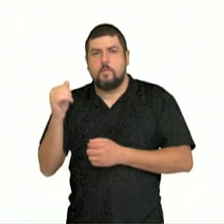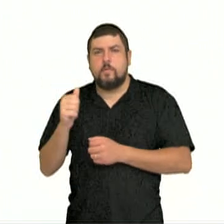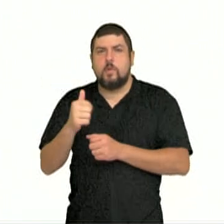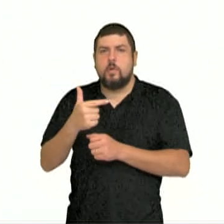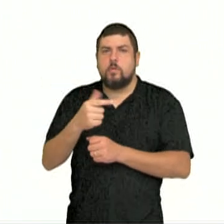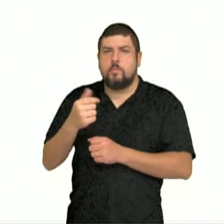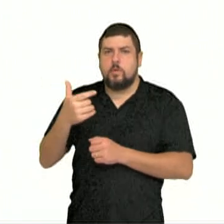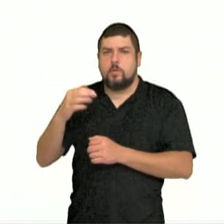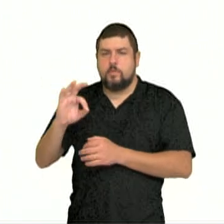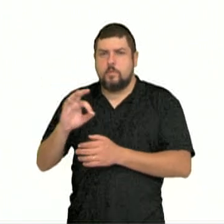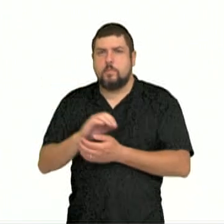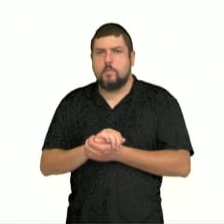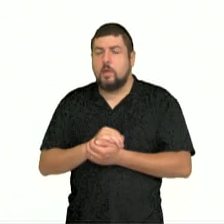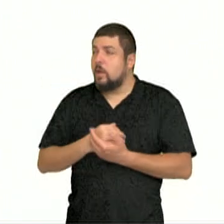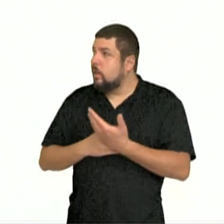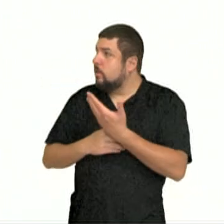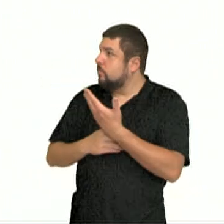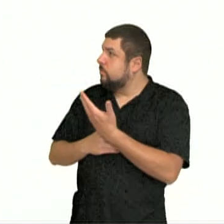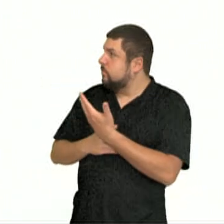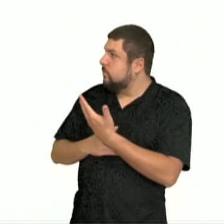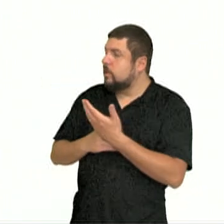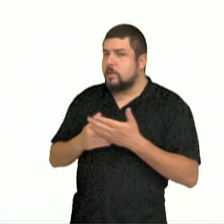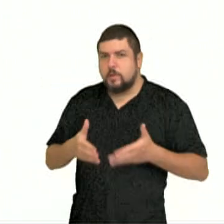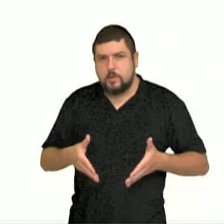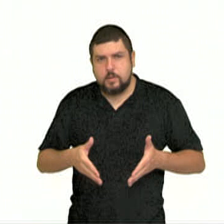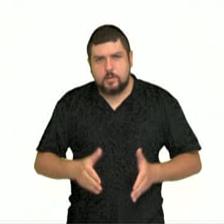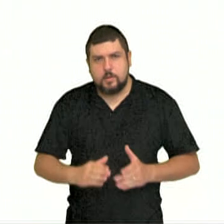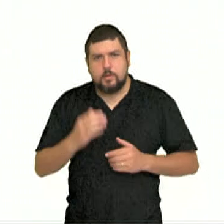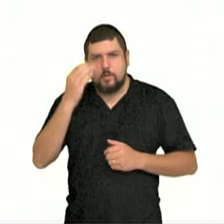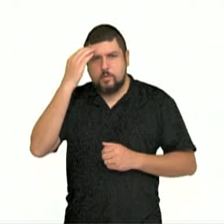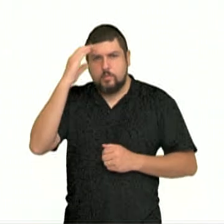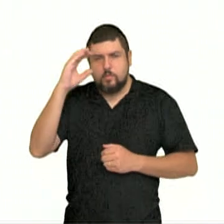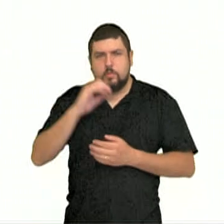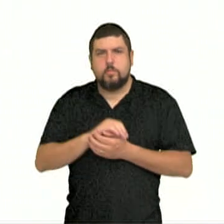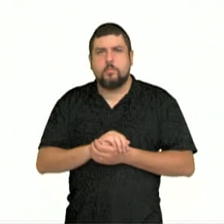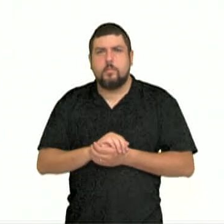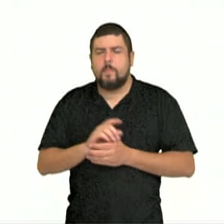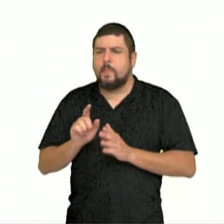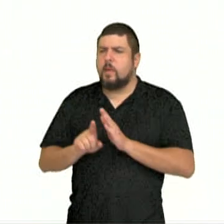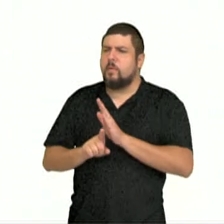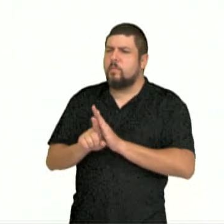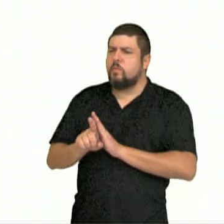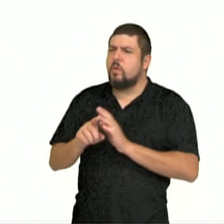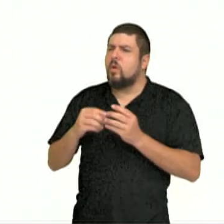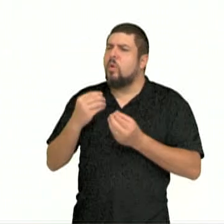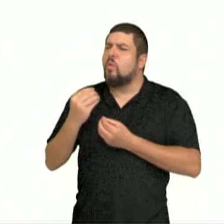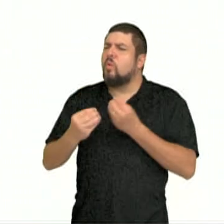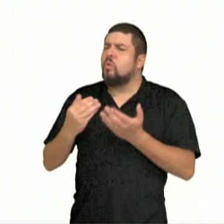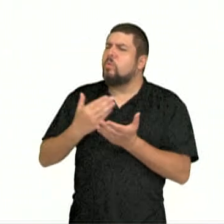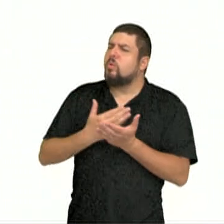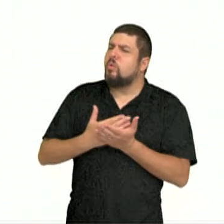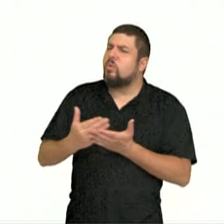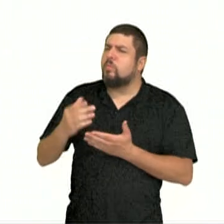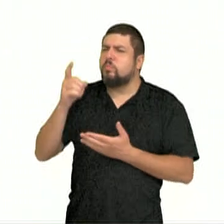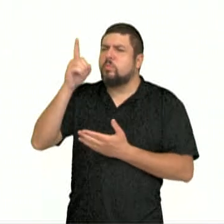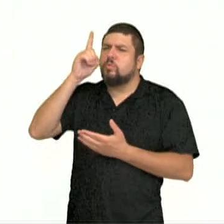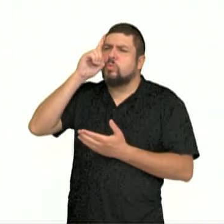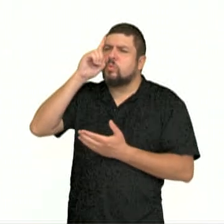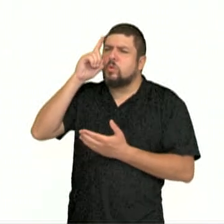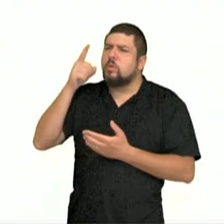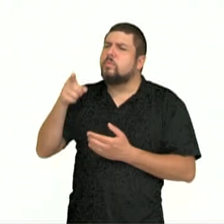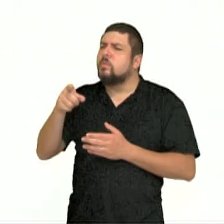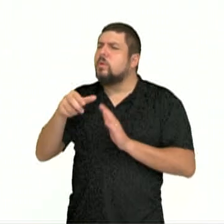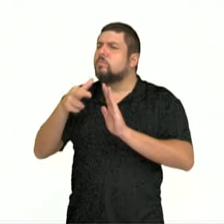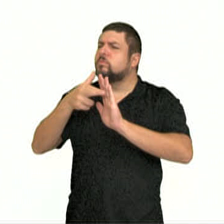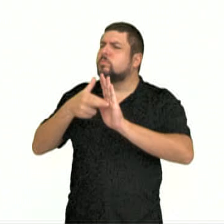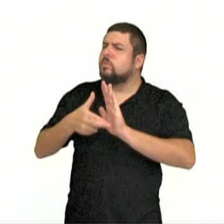Posselt é curitibano. E aí nós temos a primeira pergunta. Como você começa seu dia? Você tem uma rotina matinal? E aí